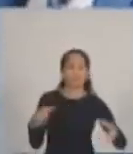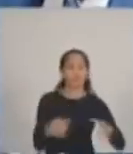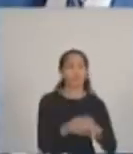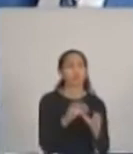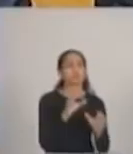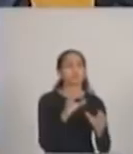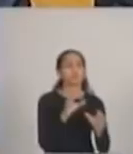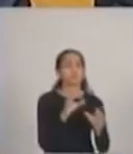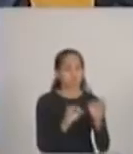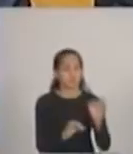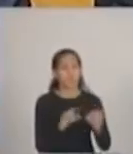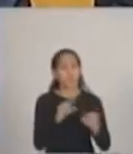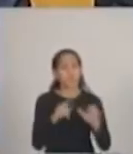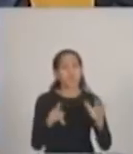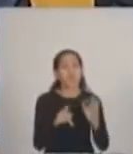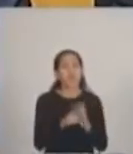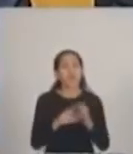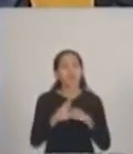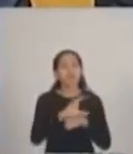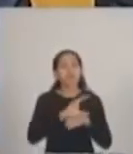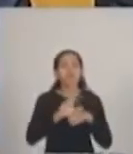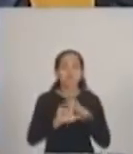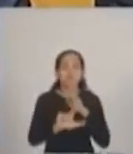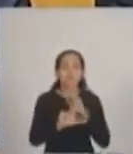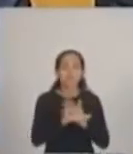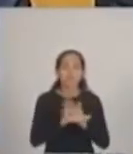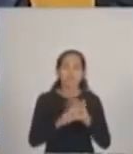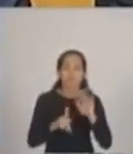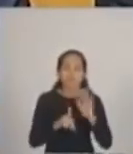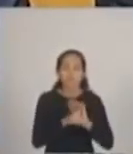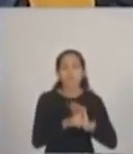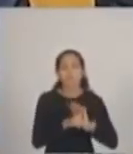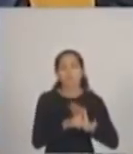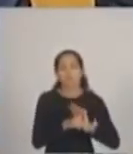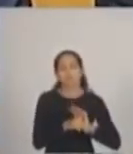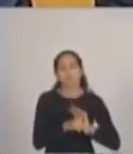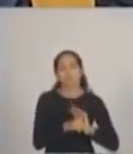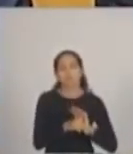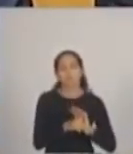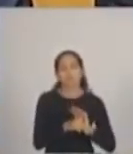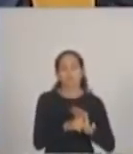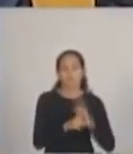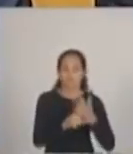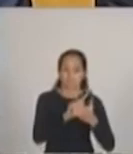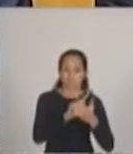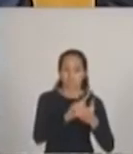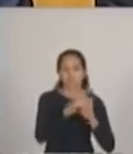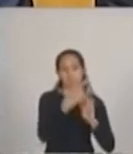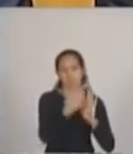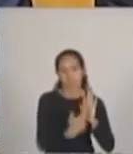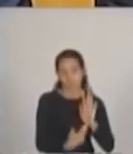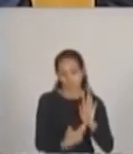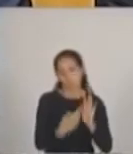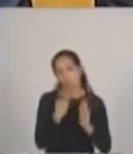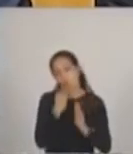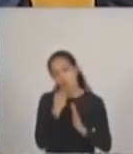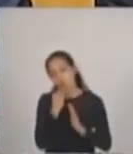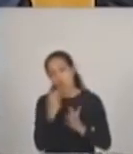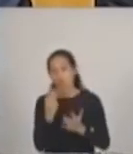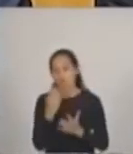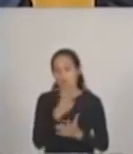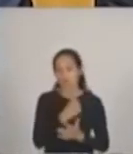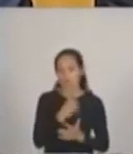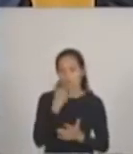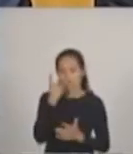pela constitucionalidade, legalidade, boa técnica legislativa e a parte redacional. Obviamente, o deputado Marcelo Santos pede para que